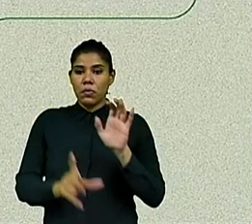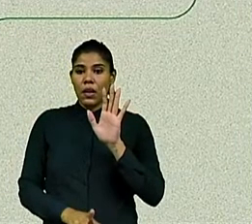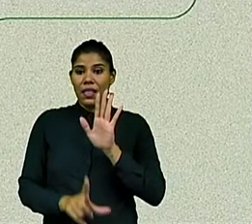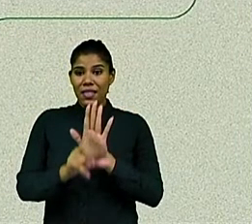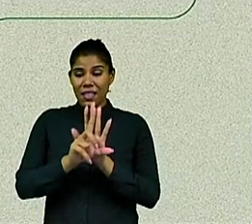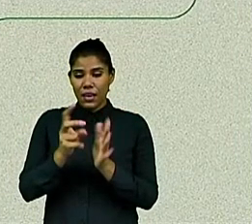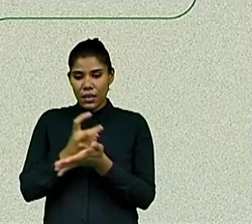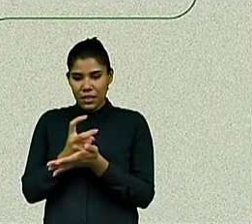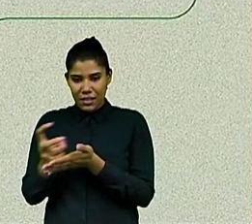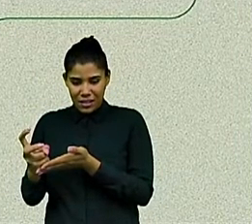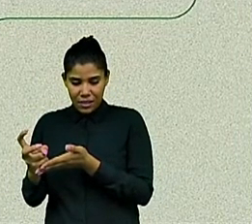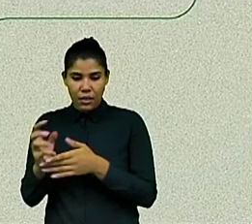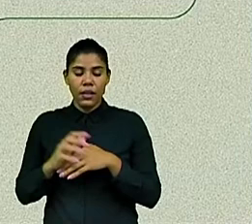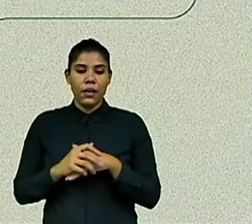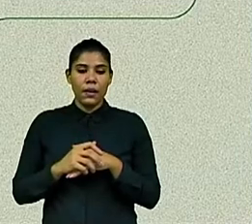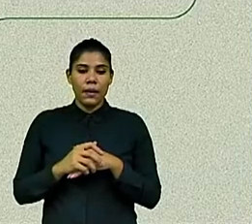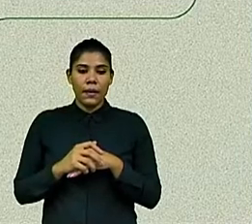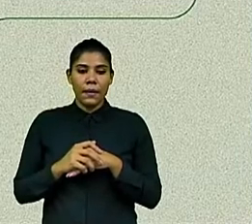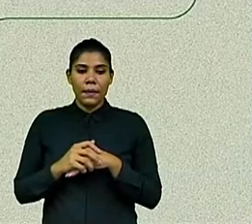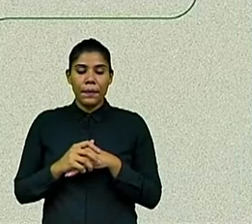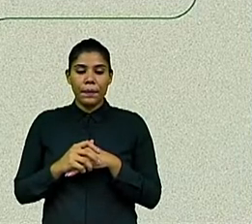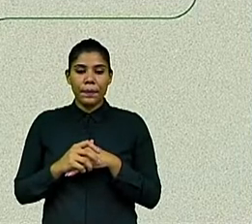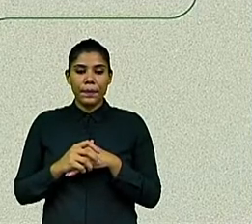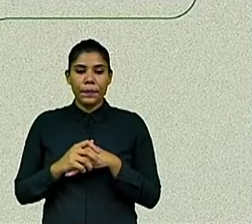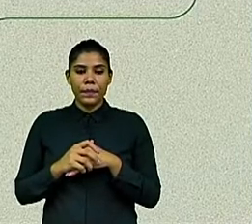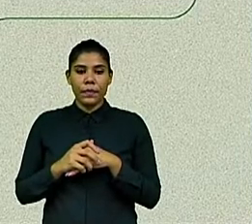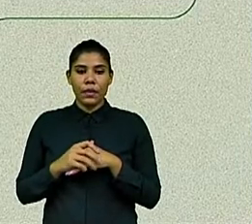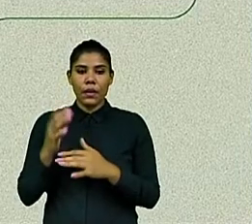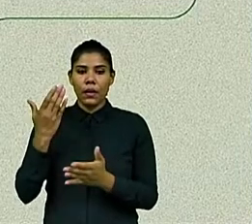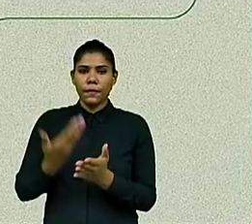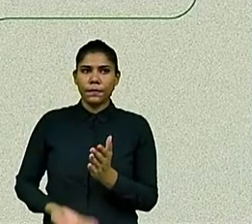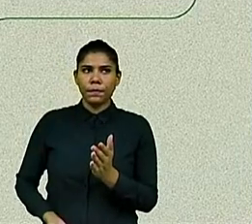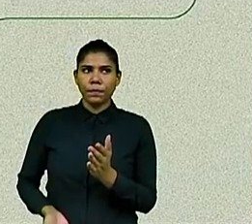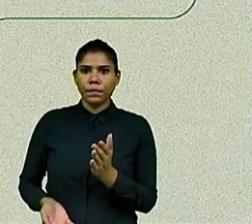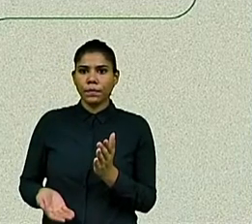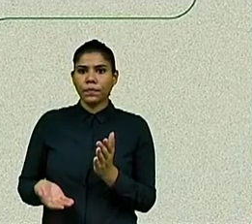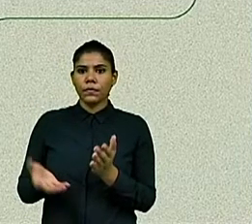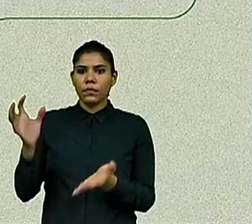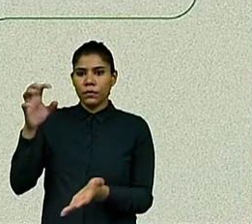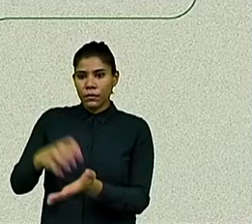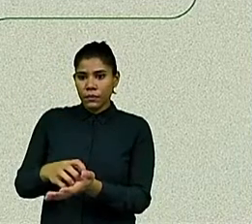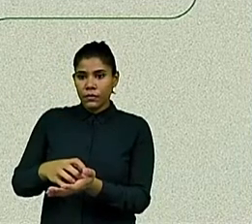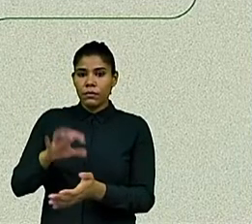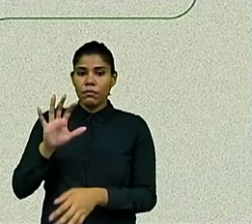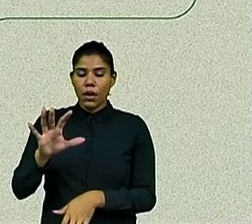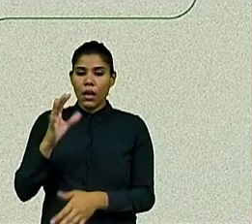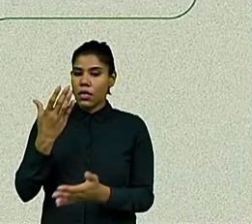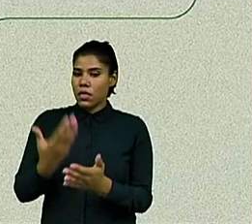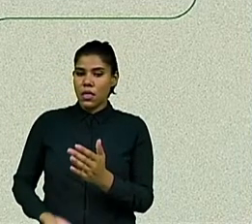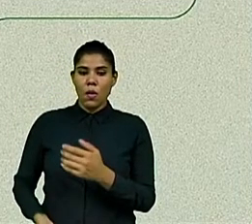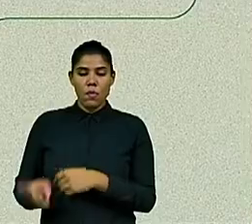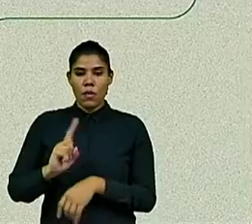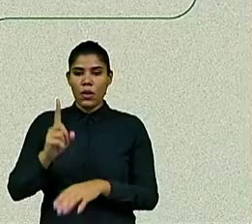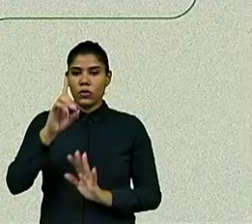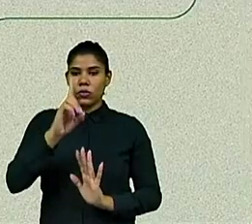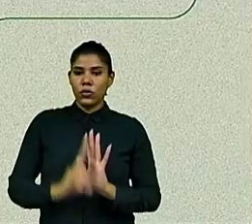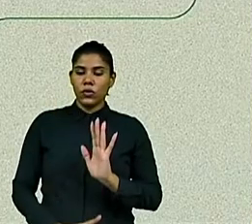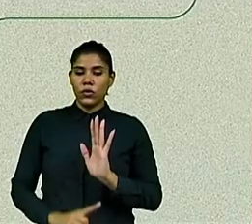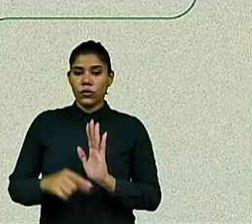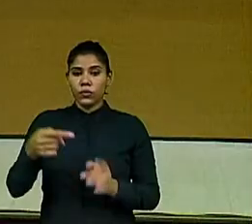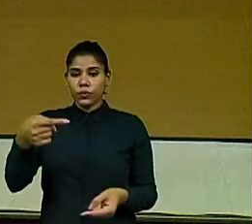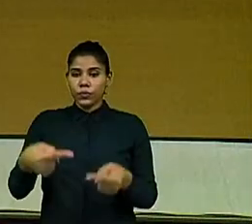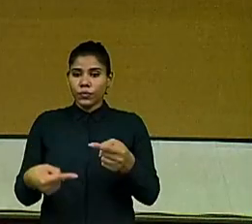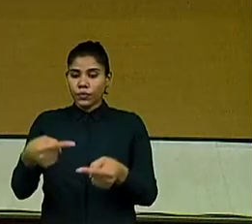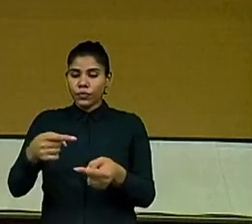e ela ela perde o cargo mas ela não perde os direitos políticos e